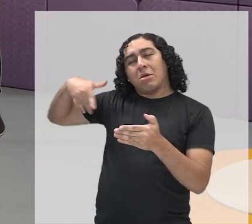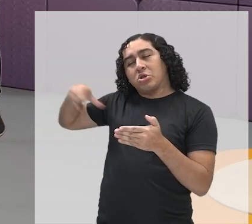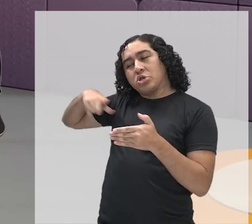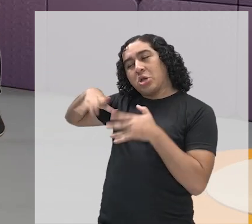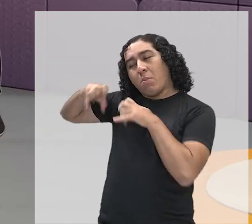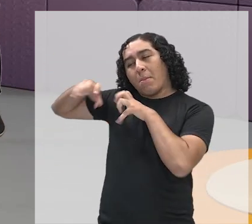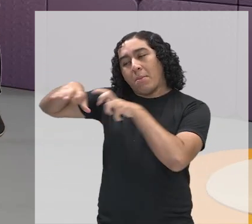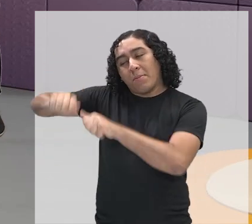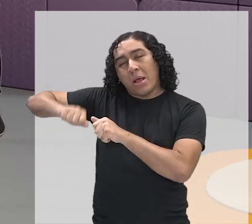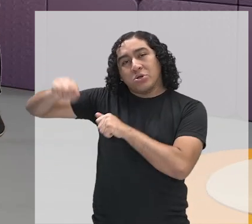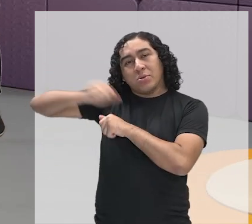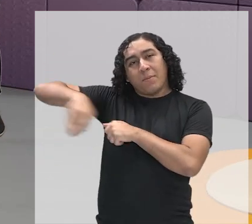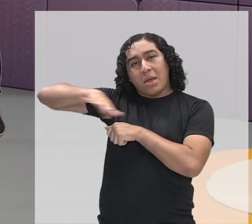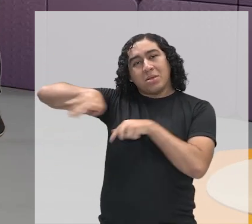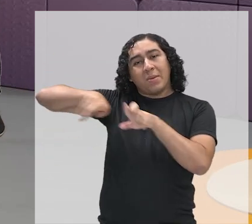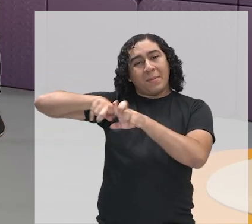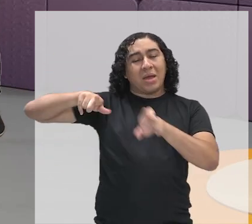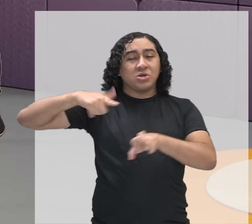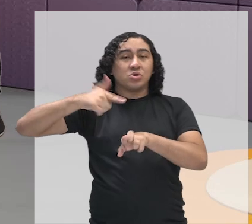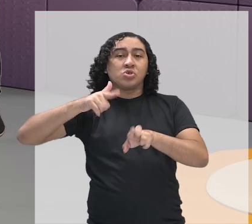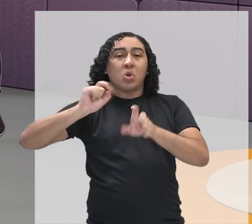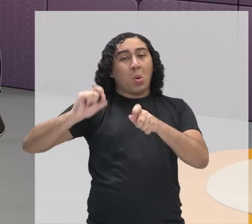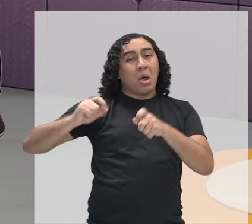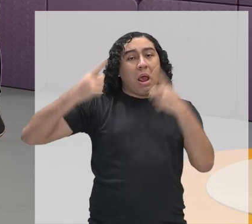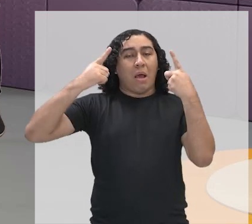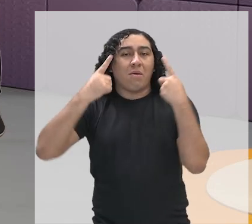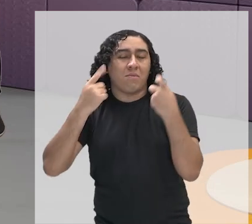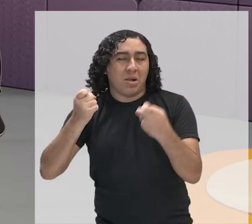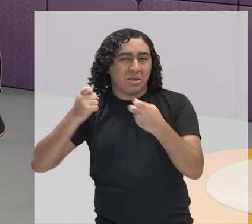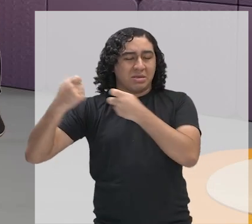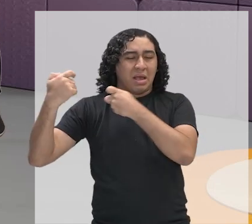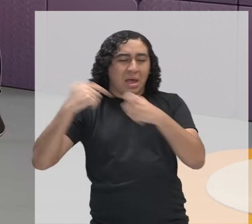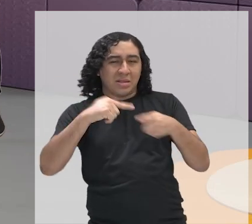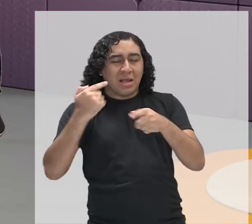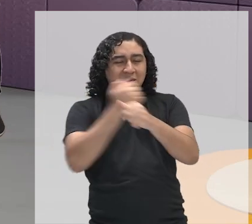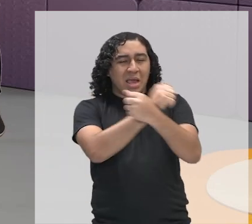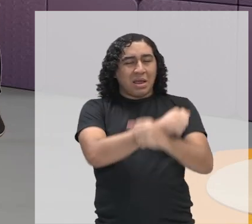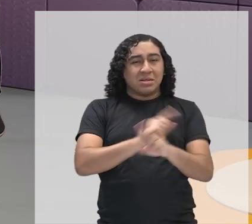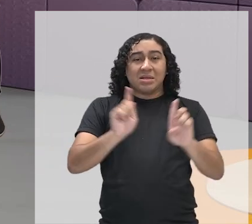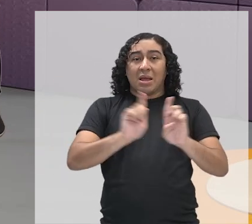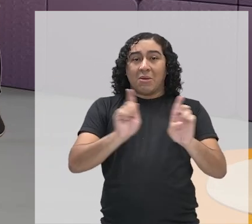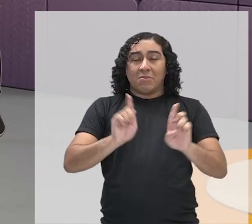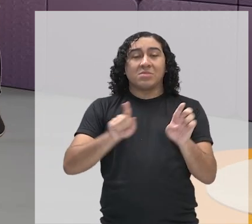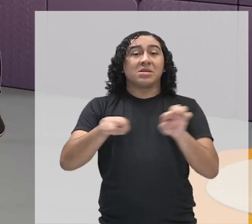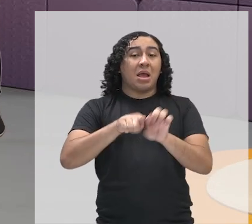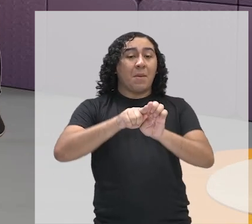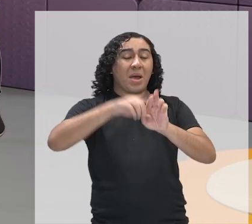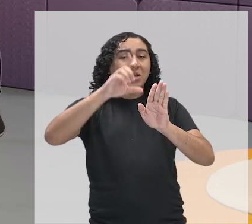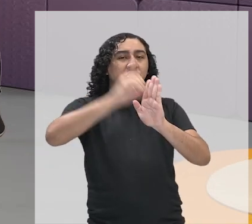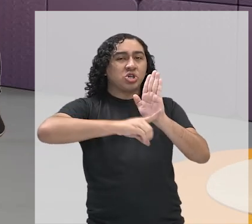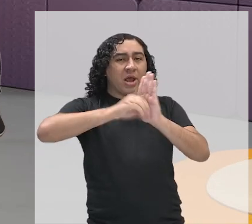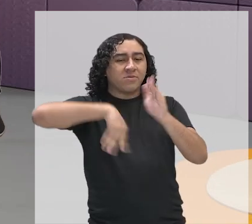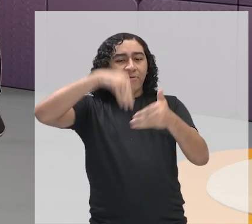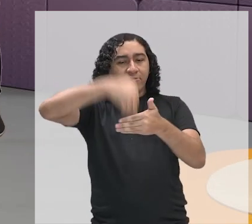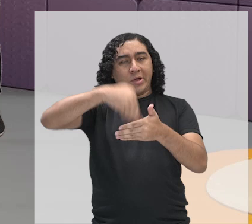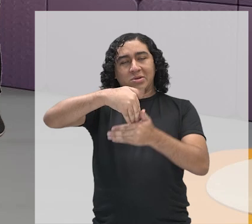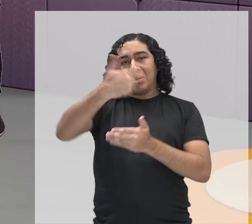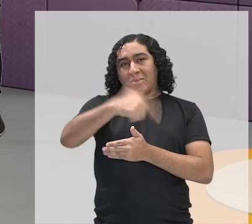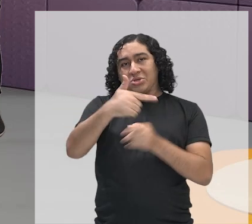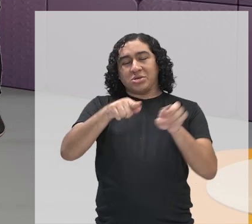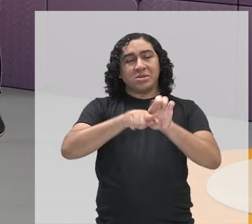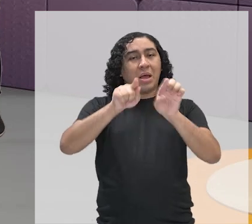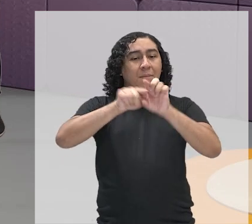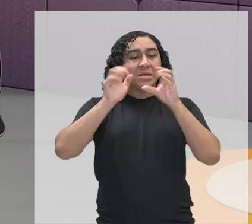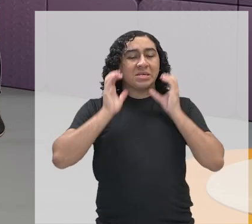e não combatiam os invasores. Não tinham direitos políticos nem cidadania espartana.